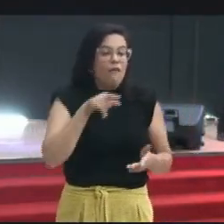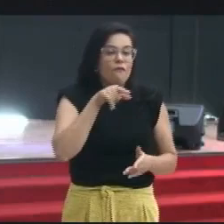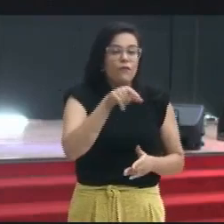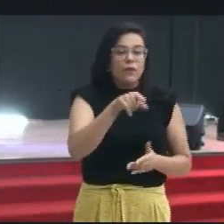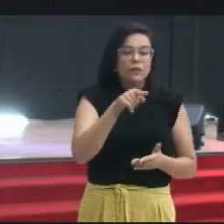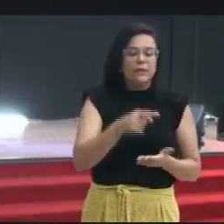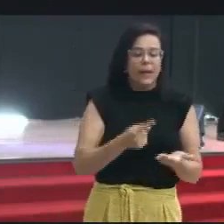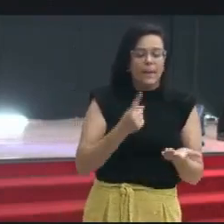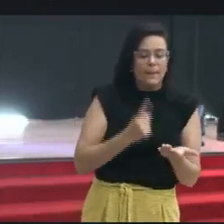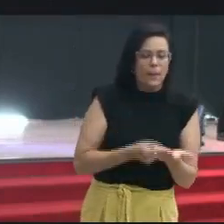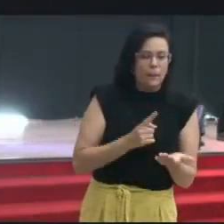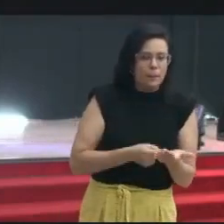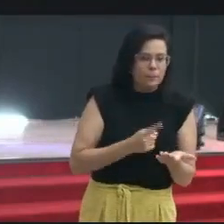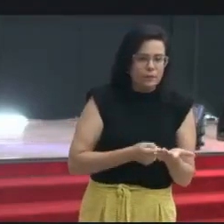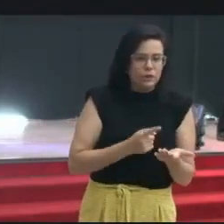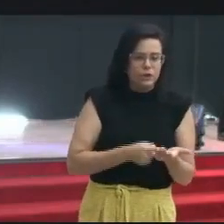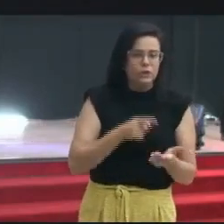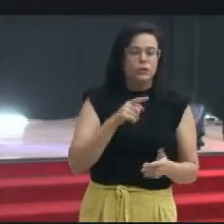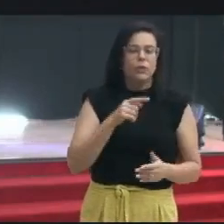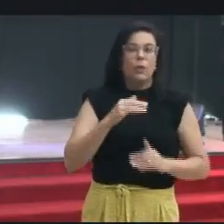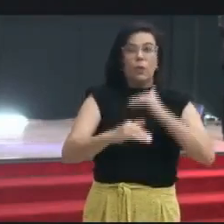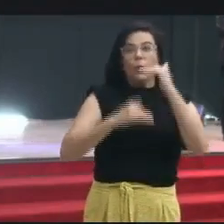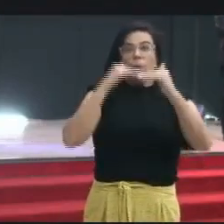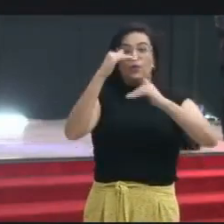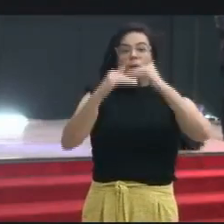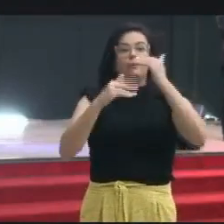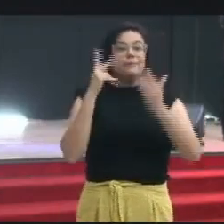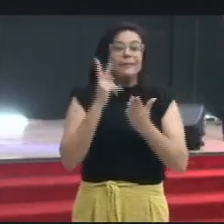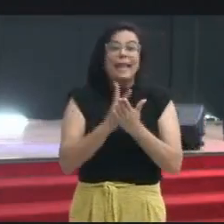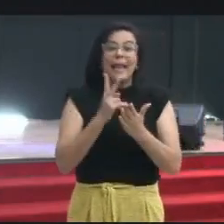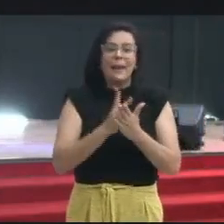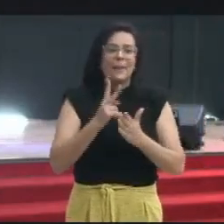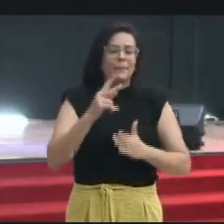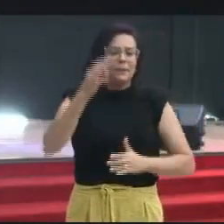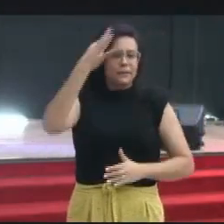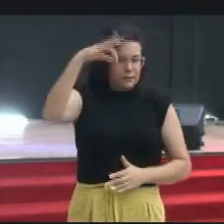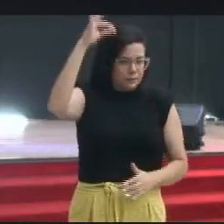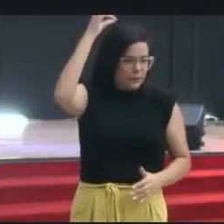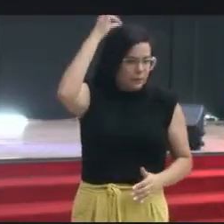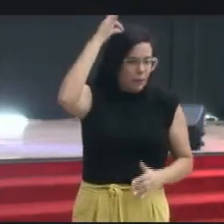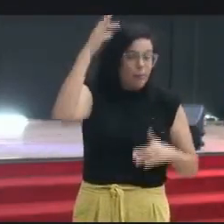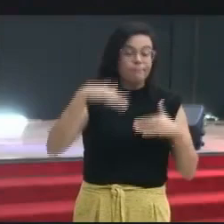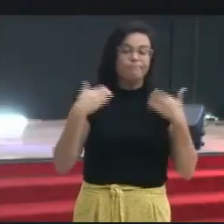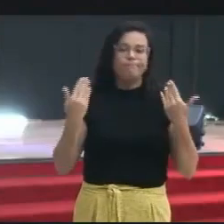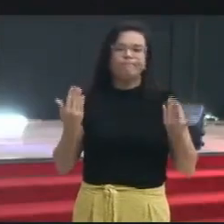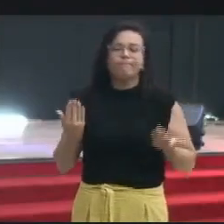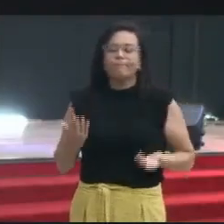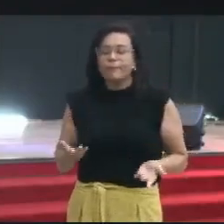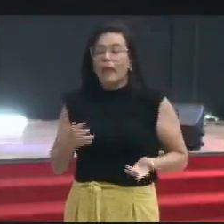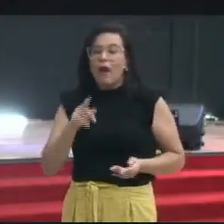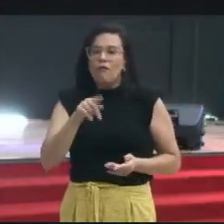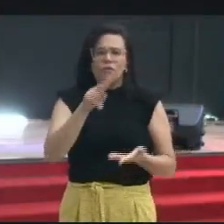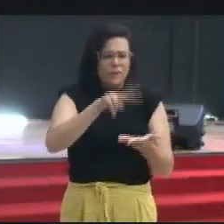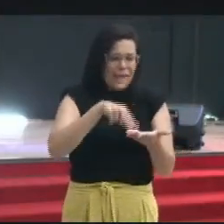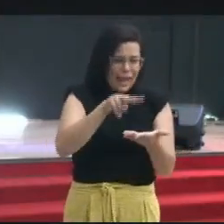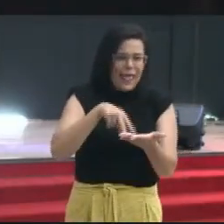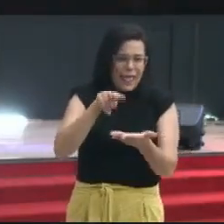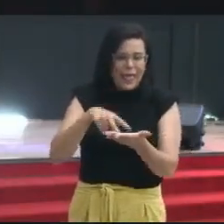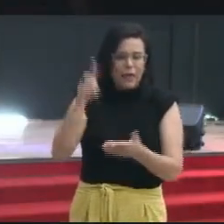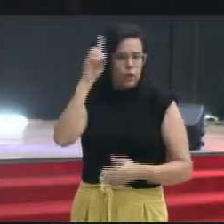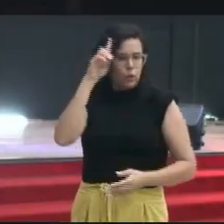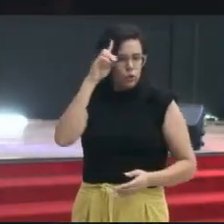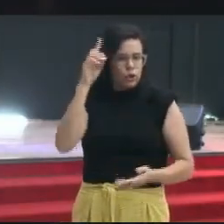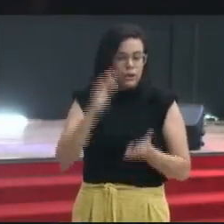crescimento espiritual? Você tem o seu tempo a sós com Deus? Você lê a Bíblia todos os